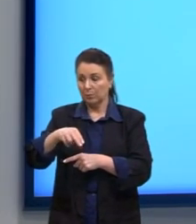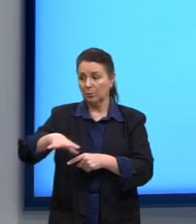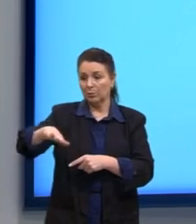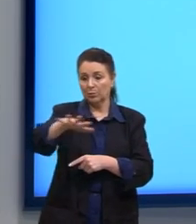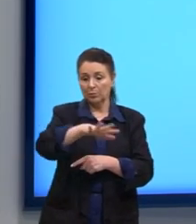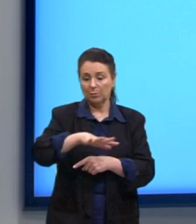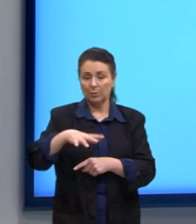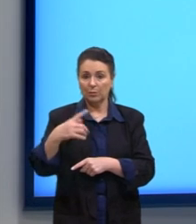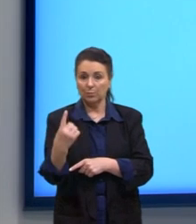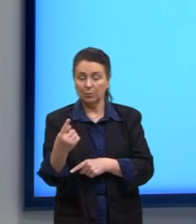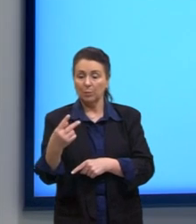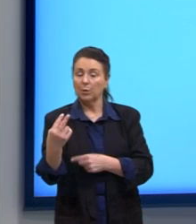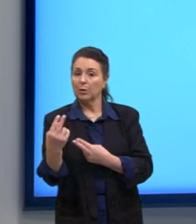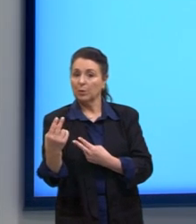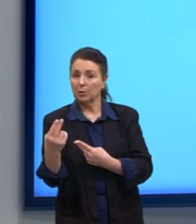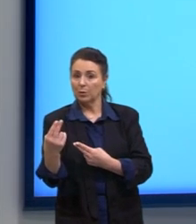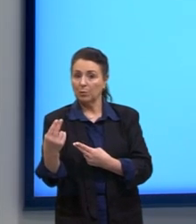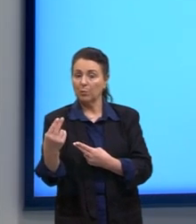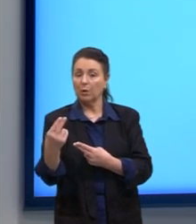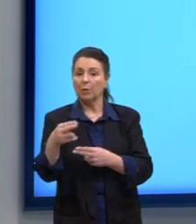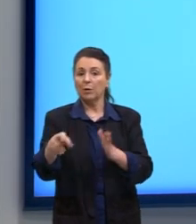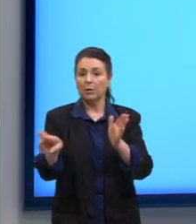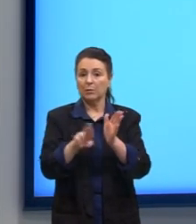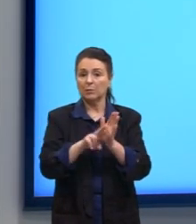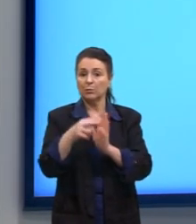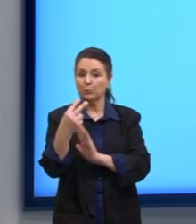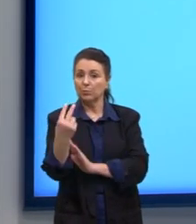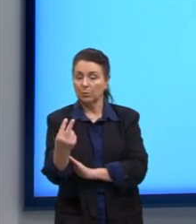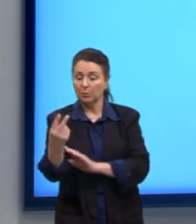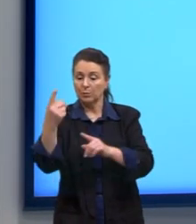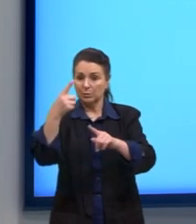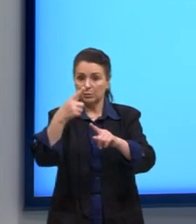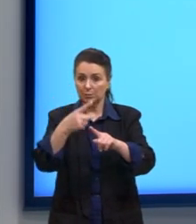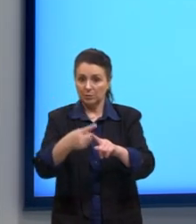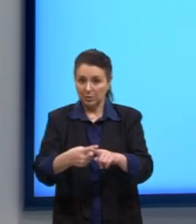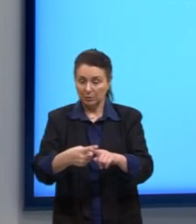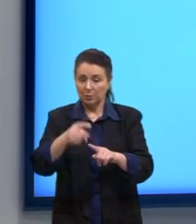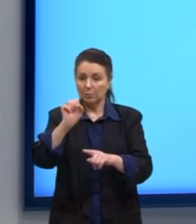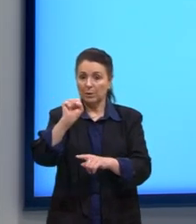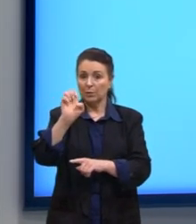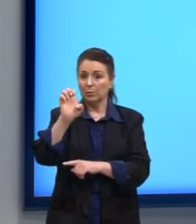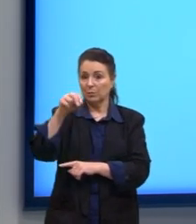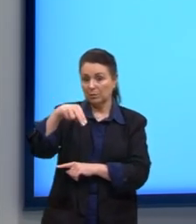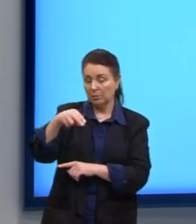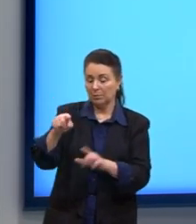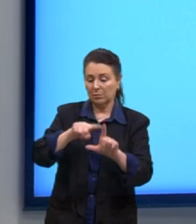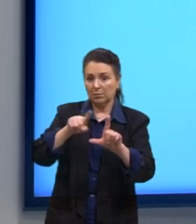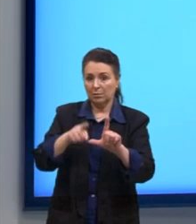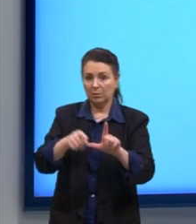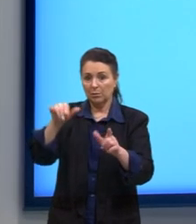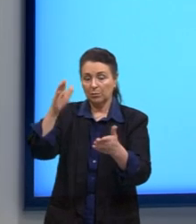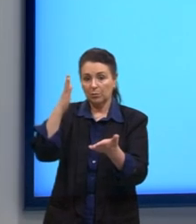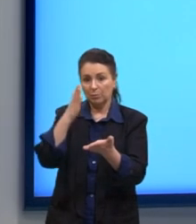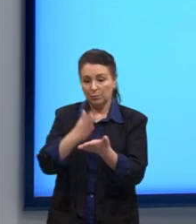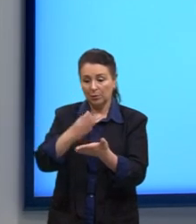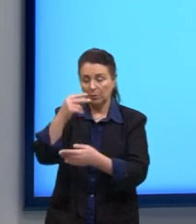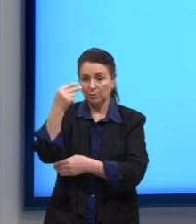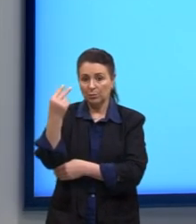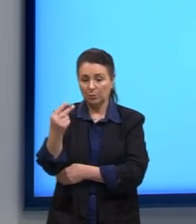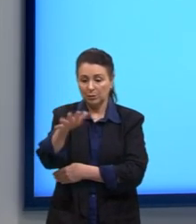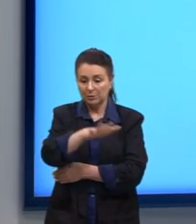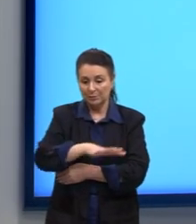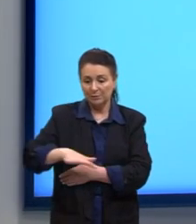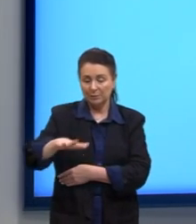igual ao índice de refração 2 multiplicado pelo Seno do ângulo do Meio Dois Aqui